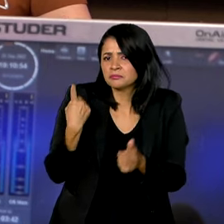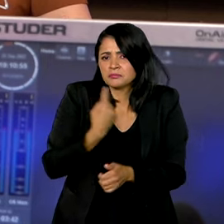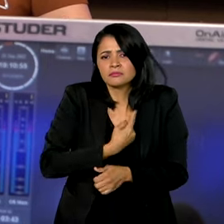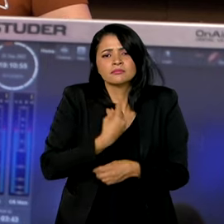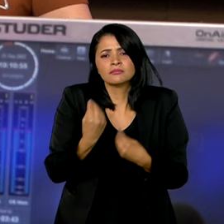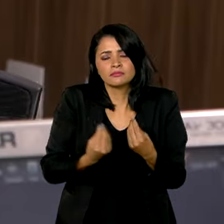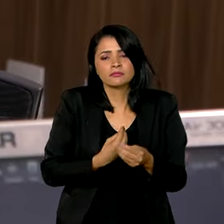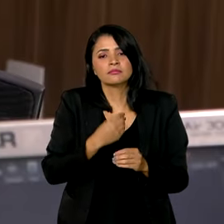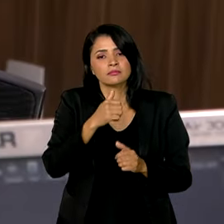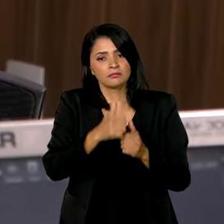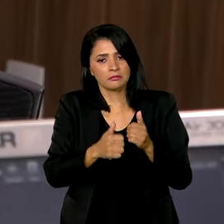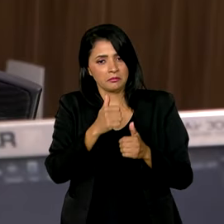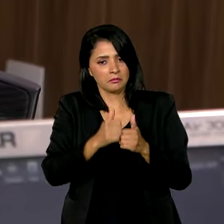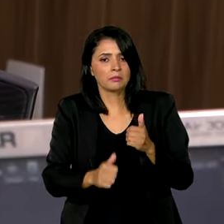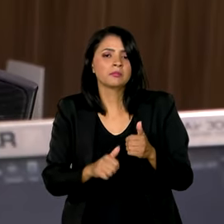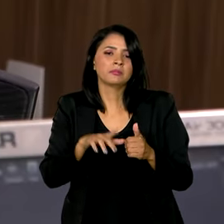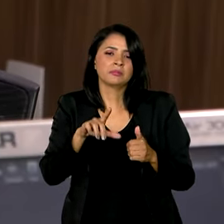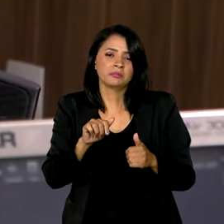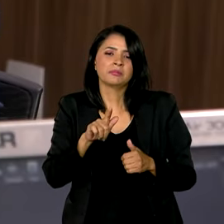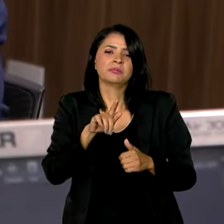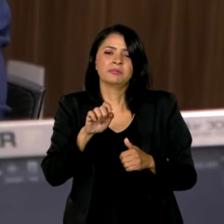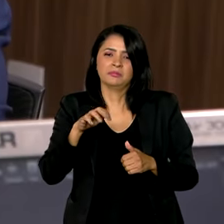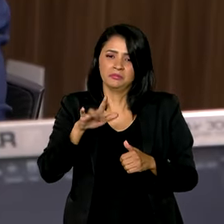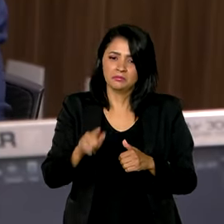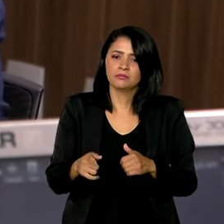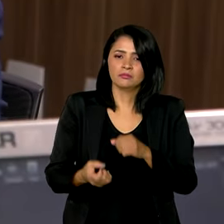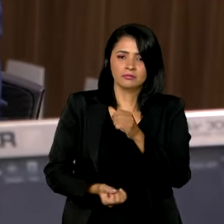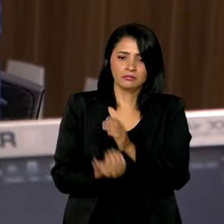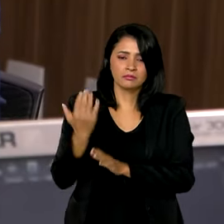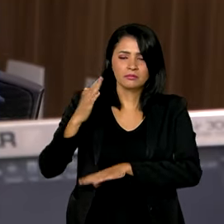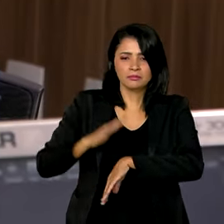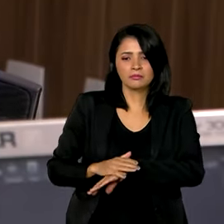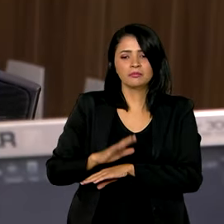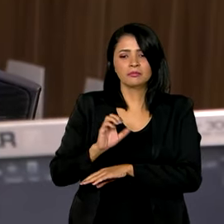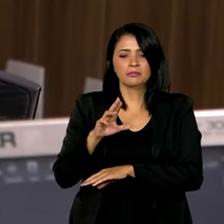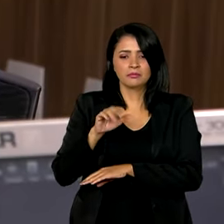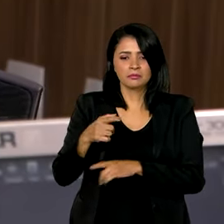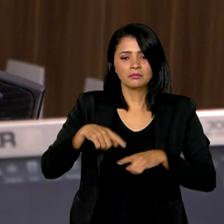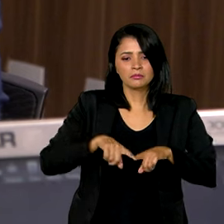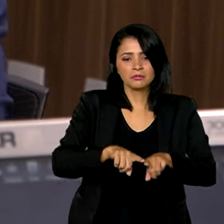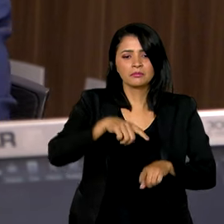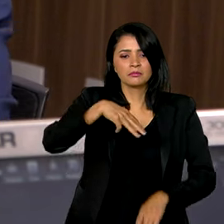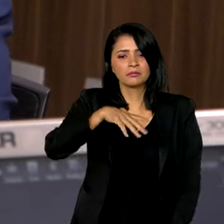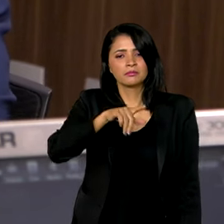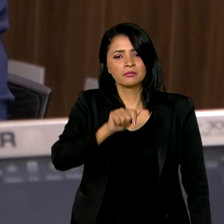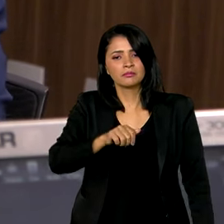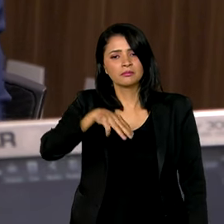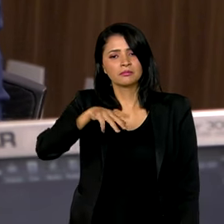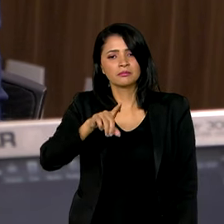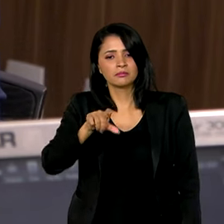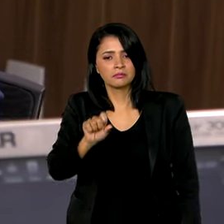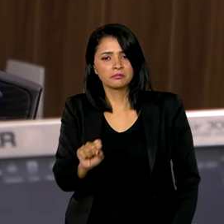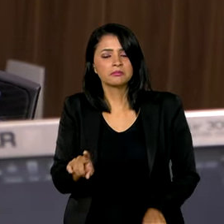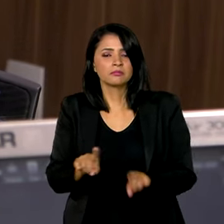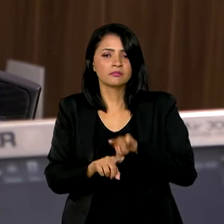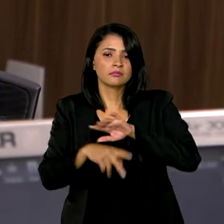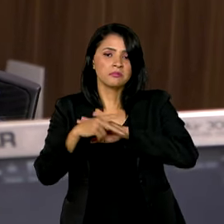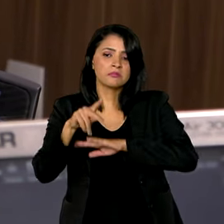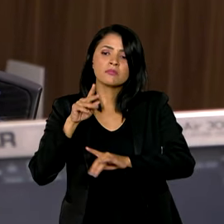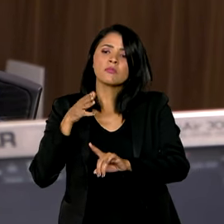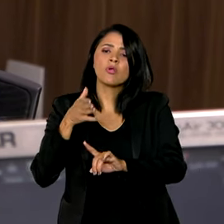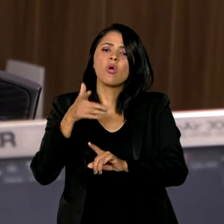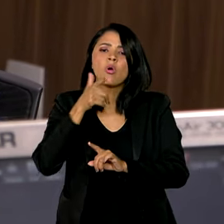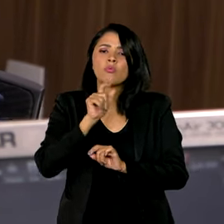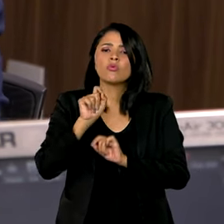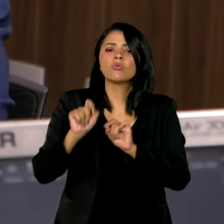o arroz da gente foi elaborado pela Conab em parceria com MDA com MDS e é direcionado especialmente Mariana